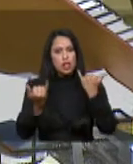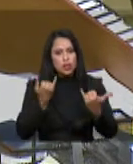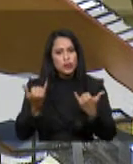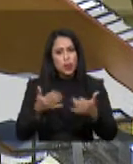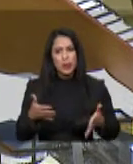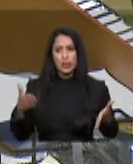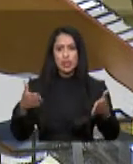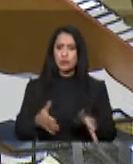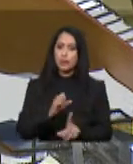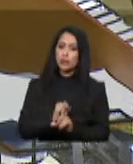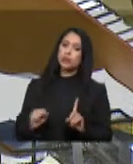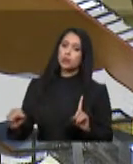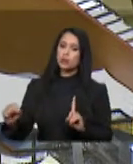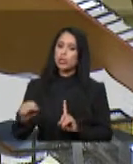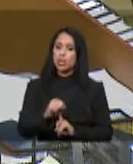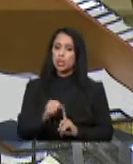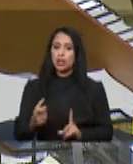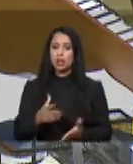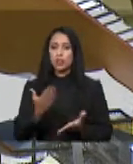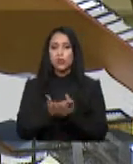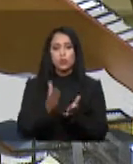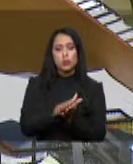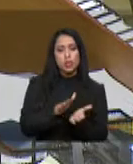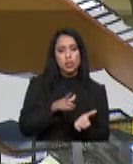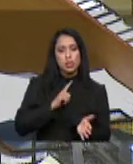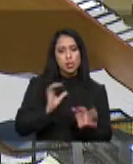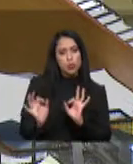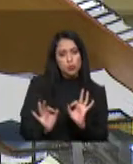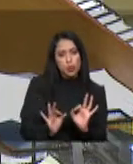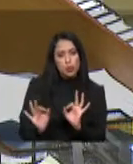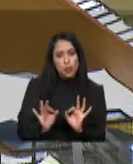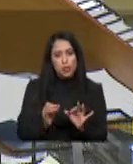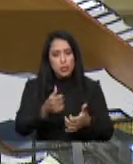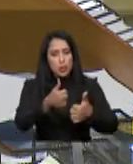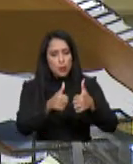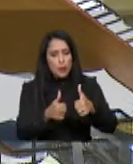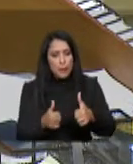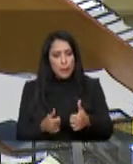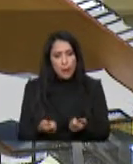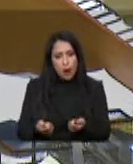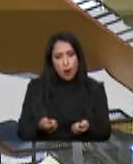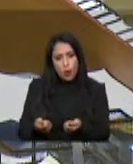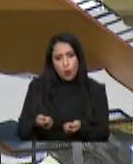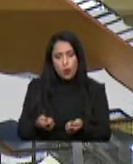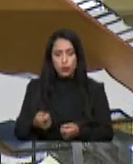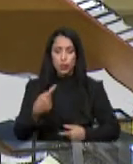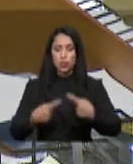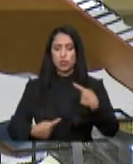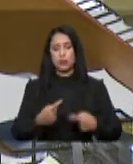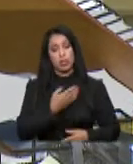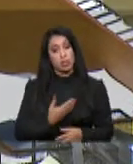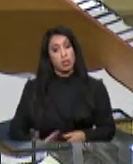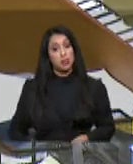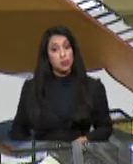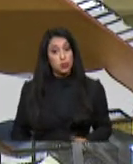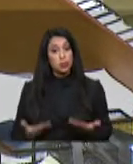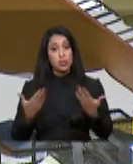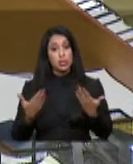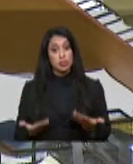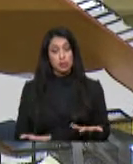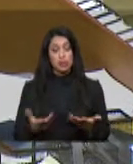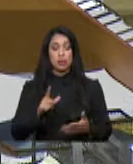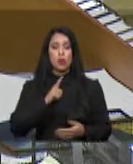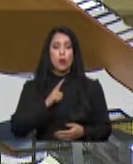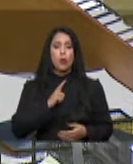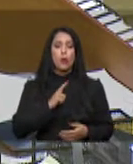da sociedade nos processos de formulação, monitoramento e controle das políticas públicas, expressamente rejeitou